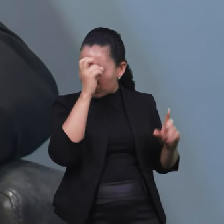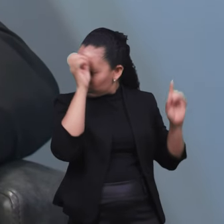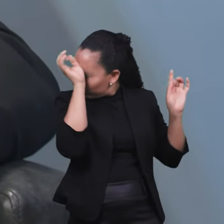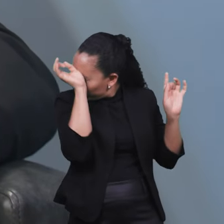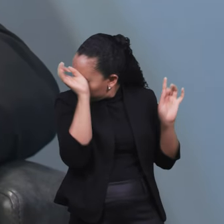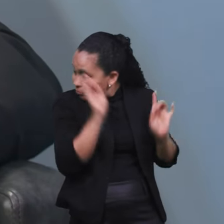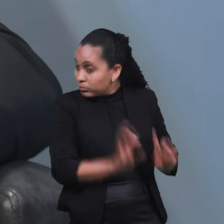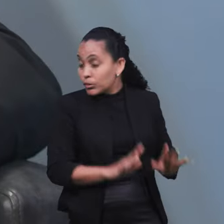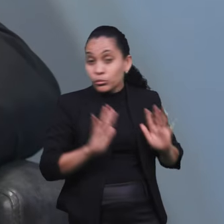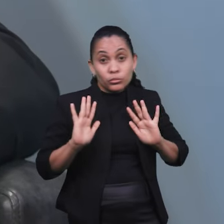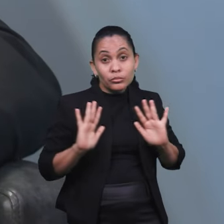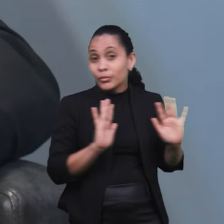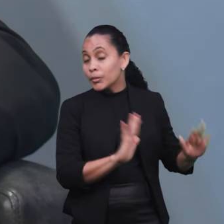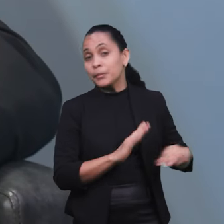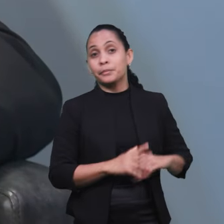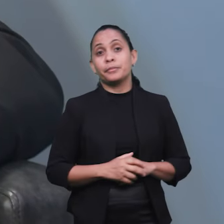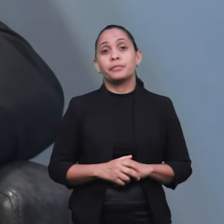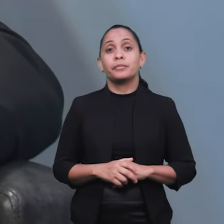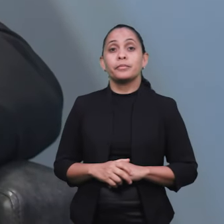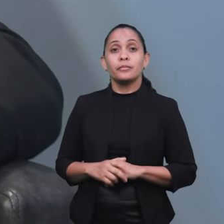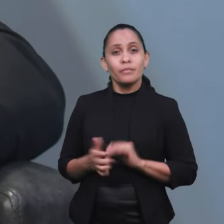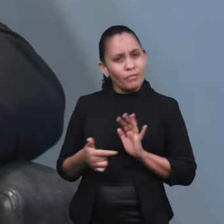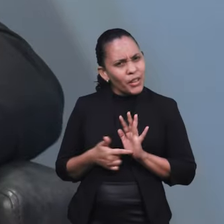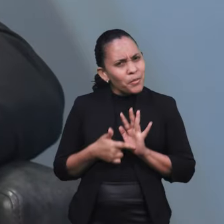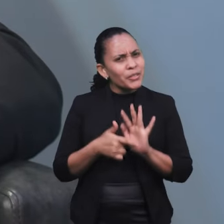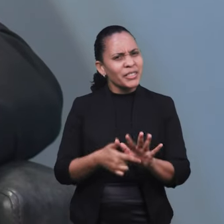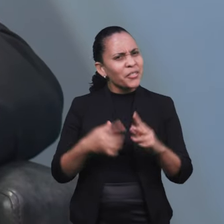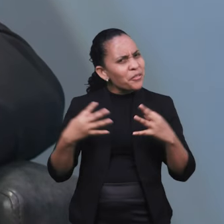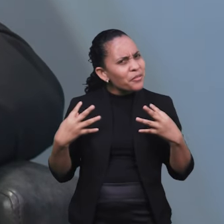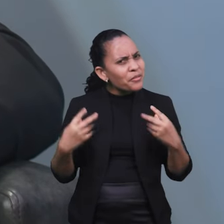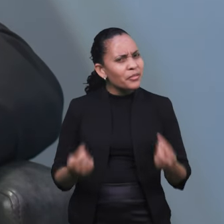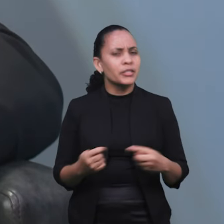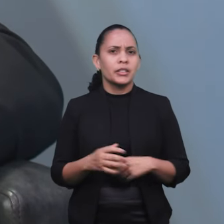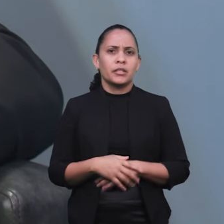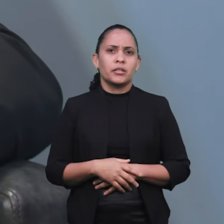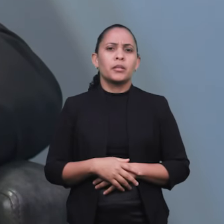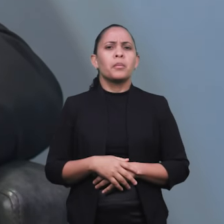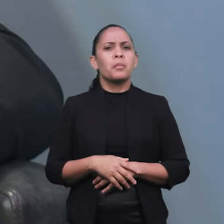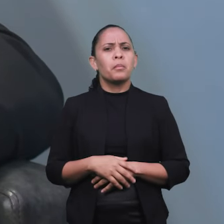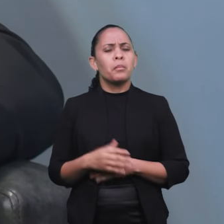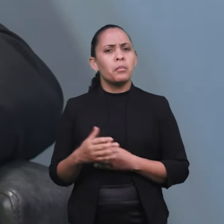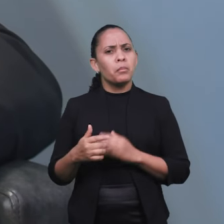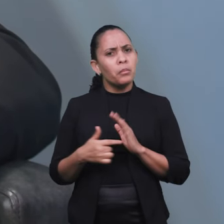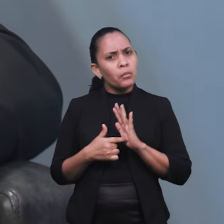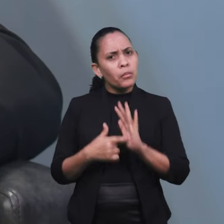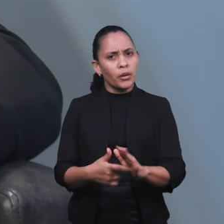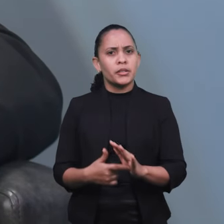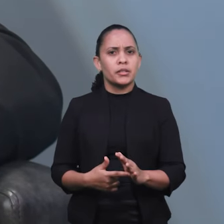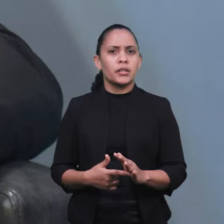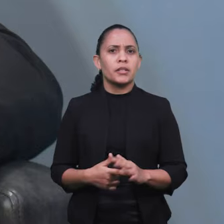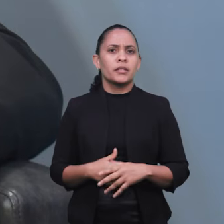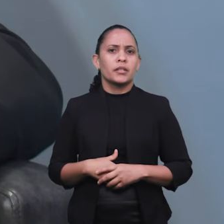o Egito. Moisés deixou o Egito. Isso foi frisado várias vezes. É o perfil do ministério do